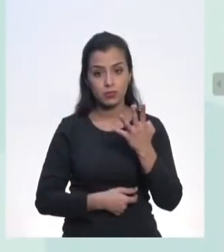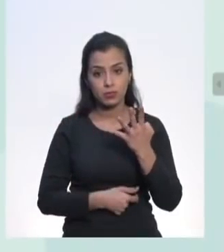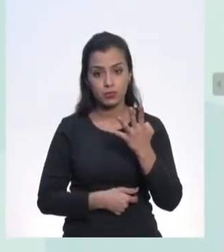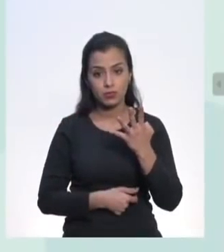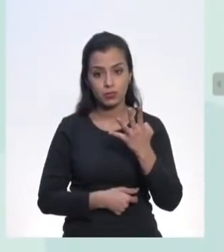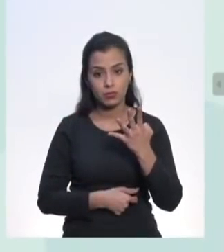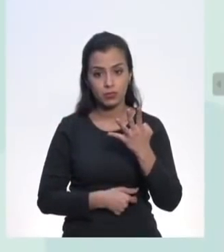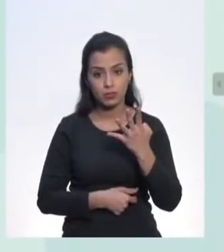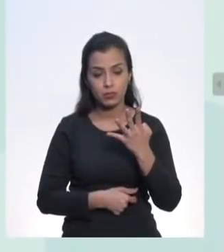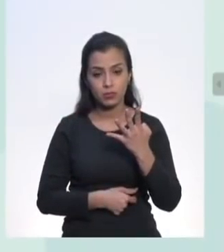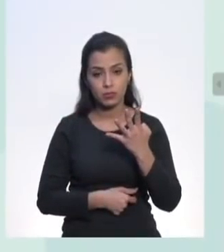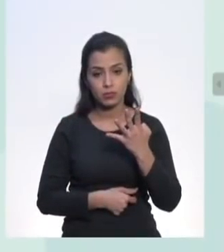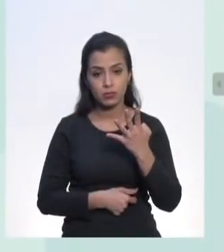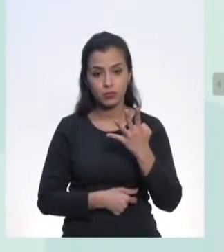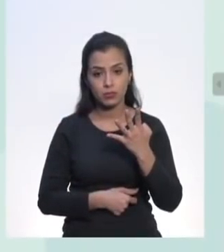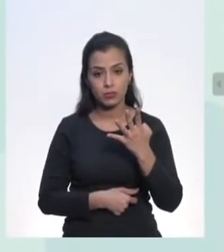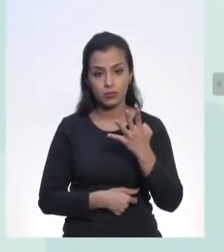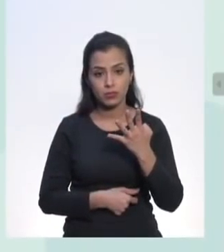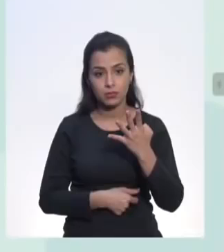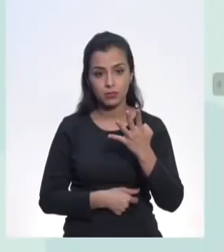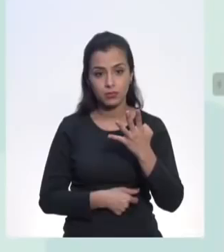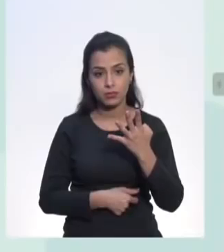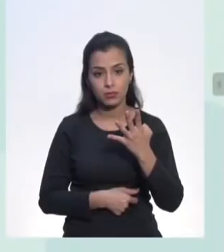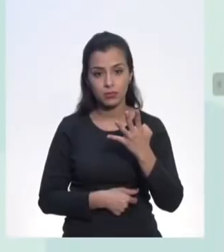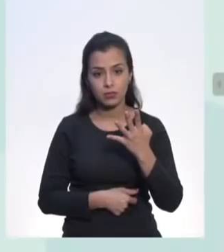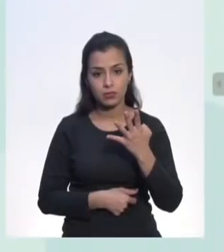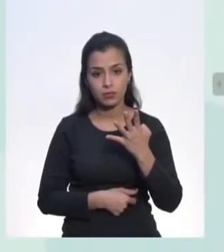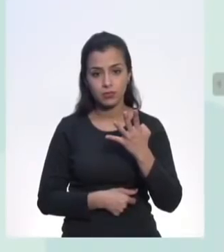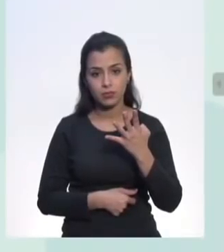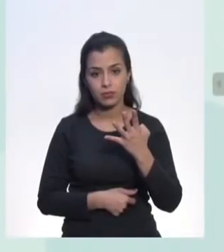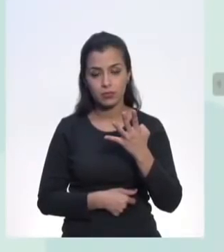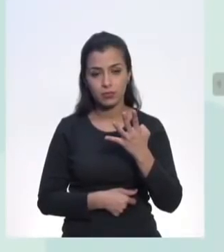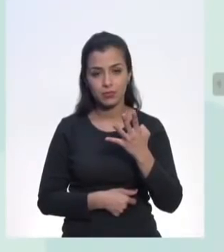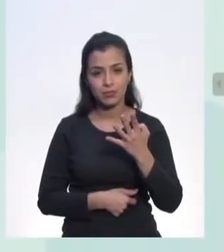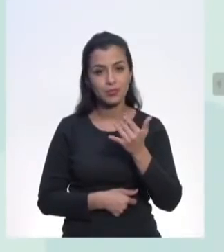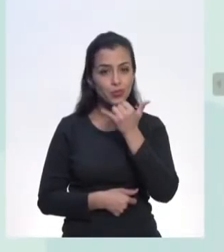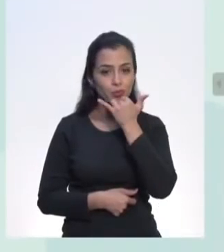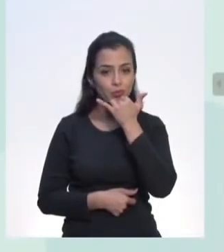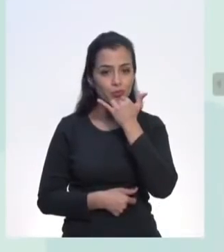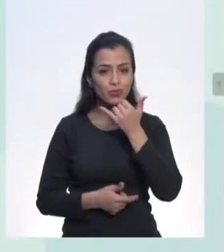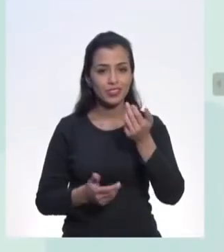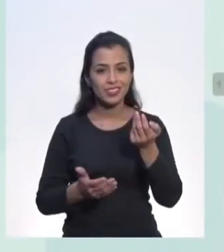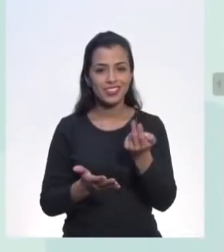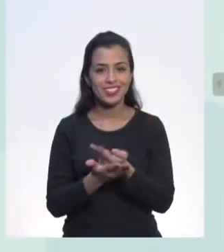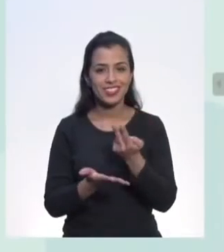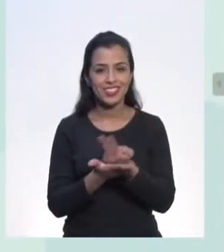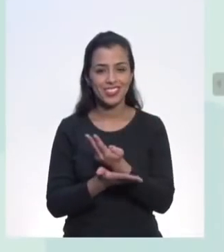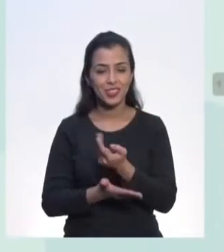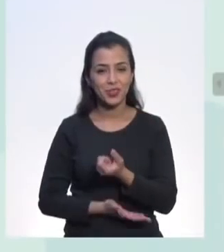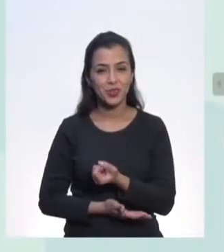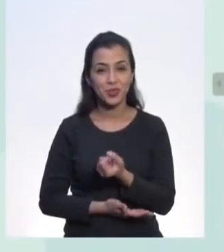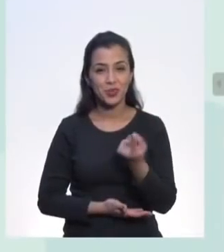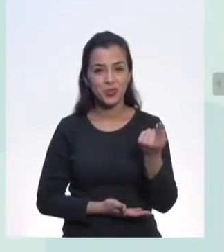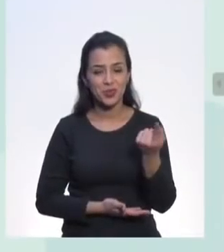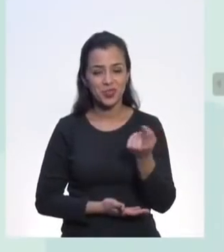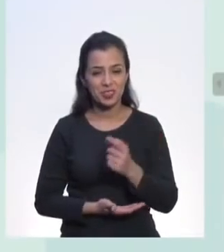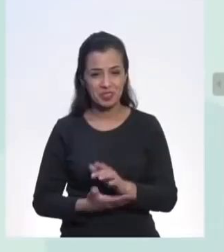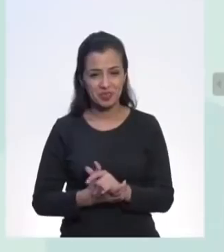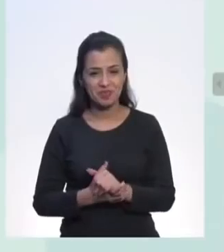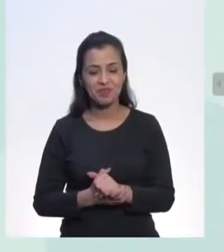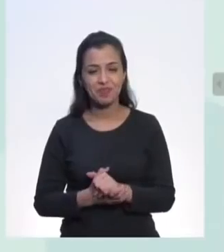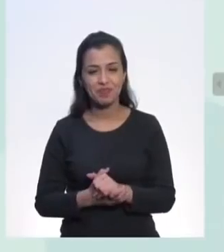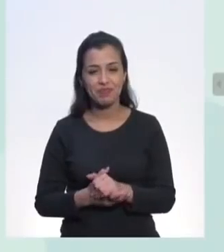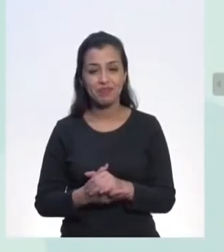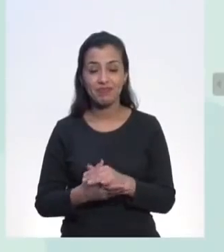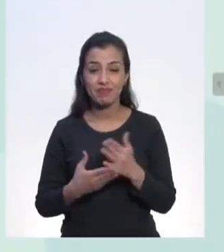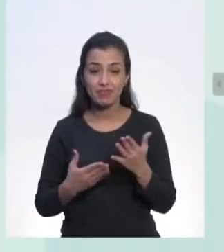14. 14, desculpa. Nossa, fui errar no último aqui. Gente do céu. Não, 14.